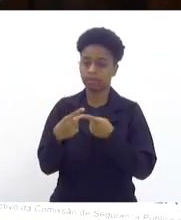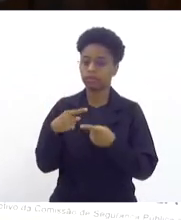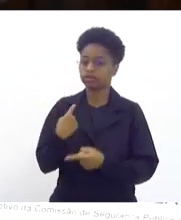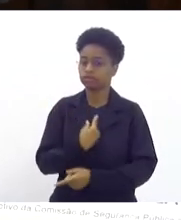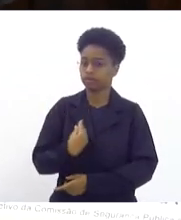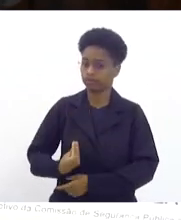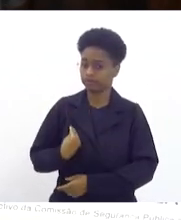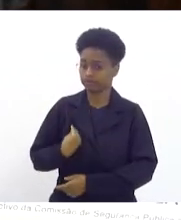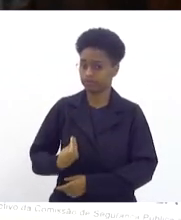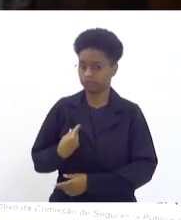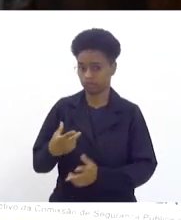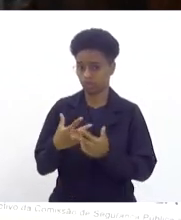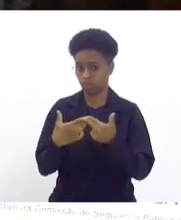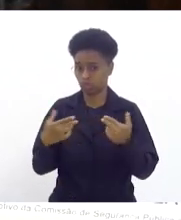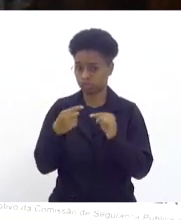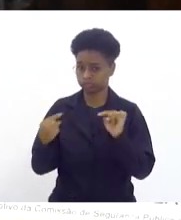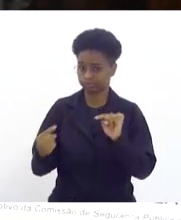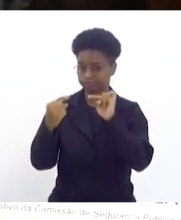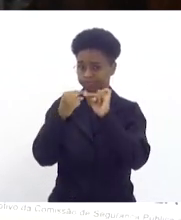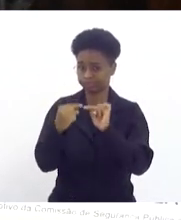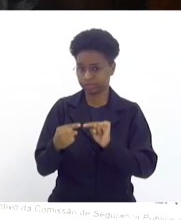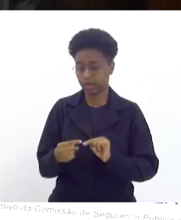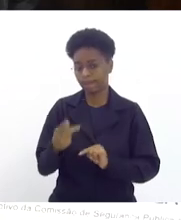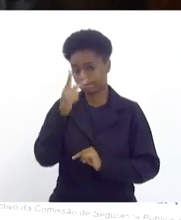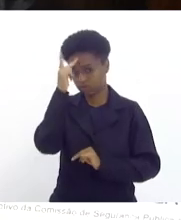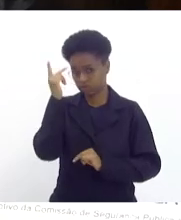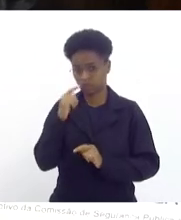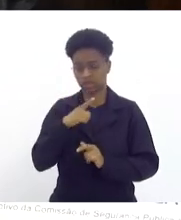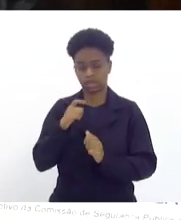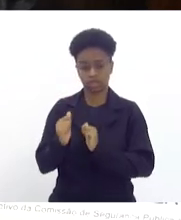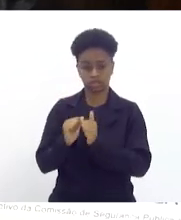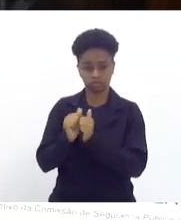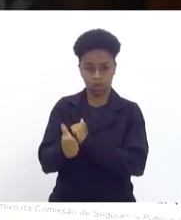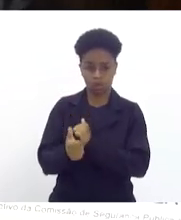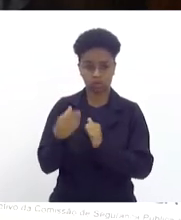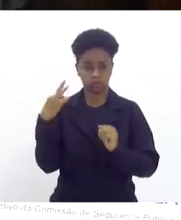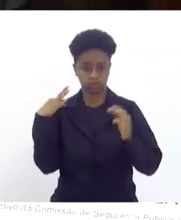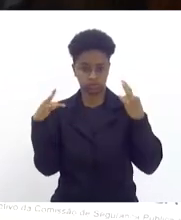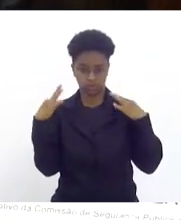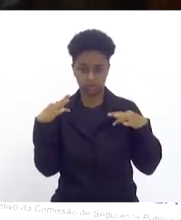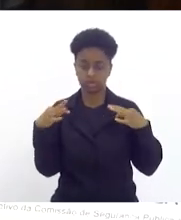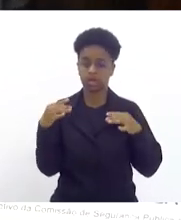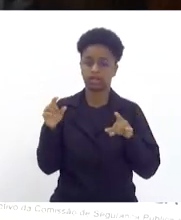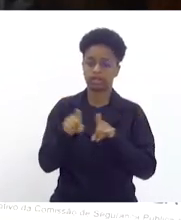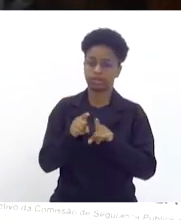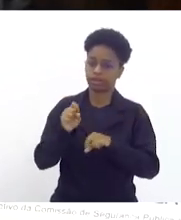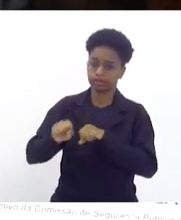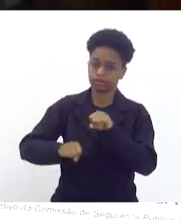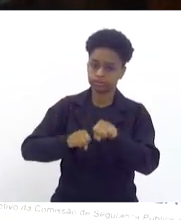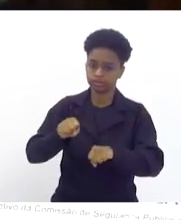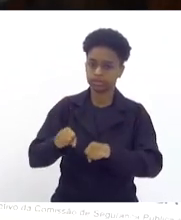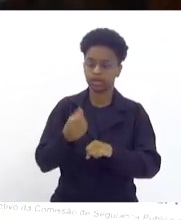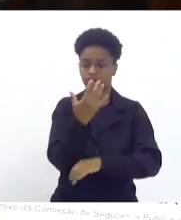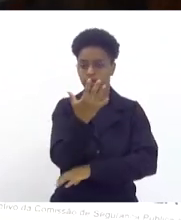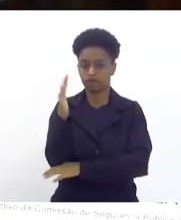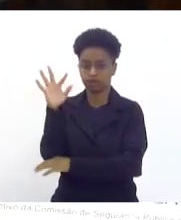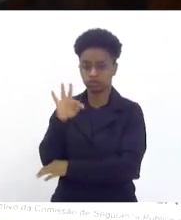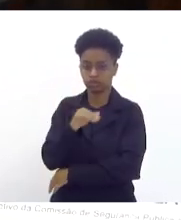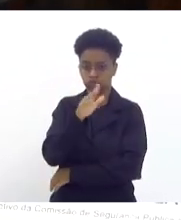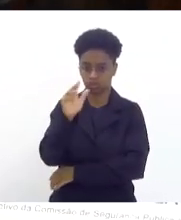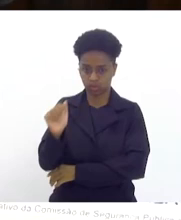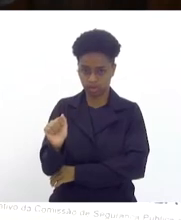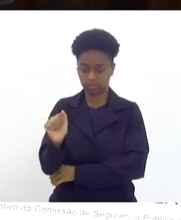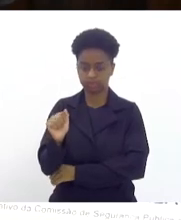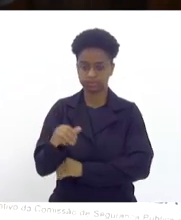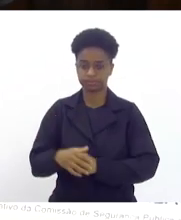dramas relacionadas às pessoas que praticam Esporte ao turismo na floresta da Tijuca os ciclistas na floresta da Tijuca no Alto